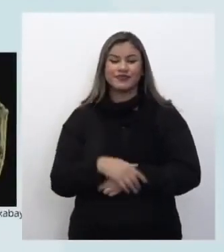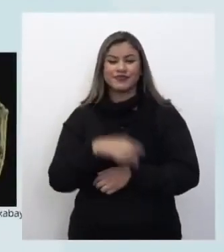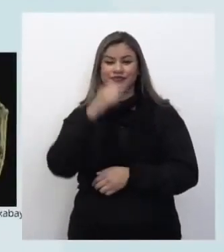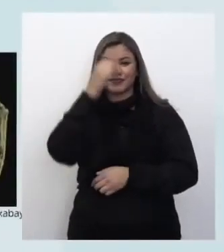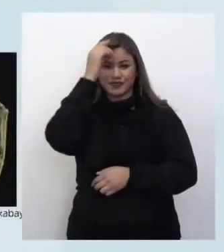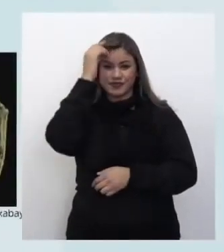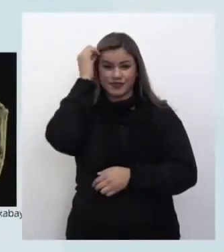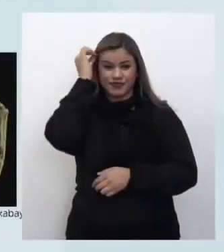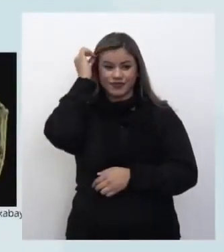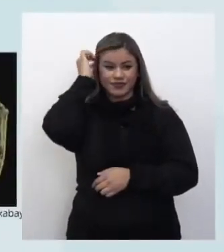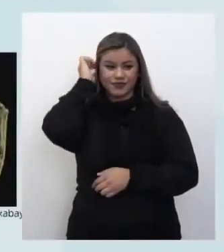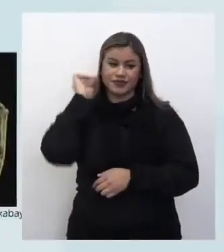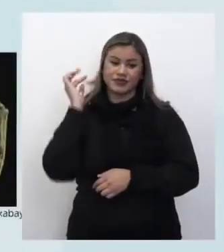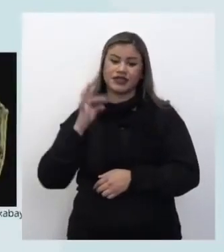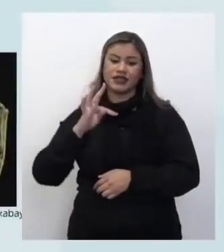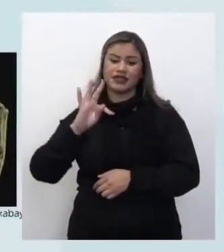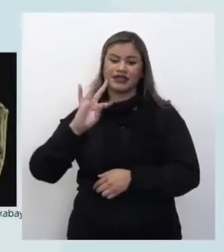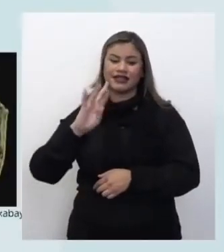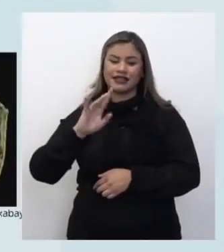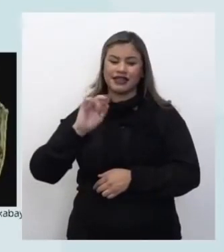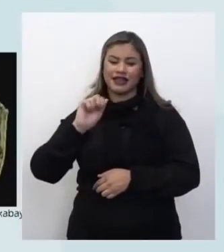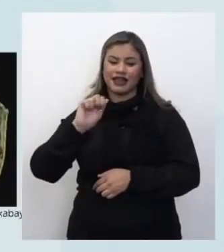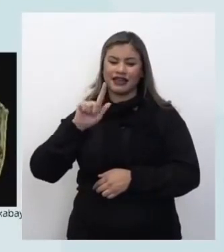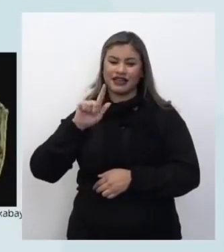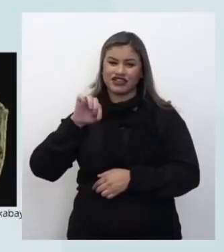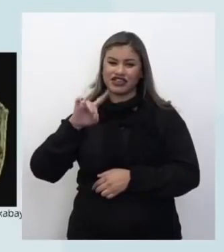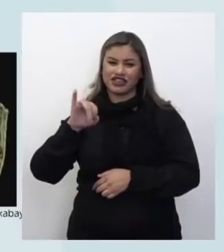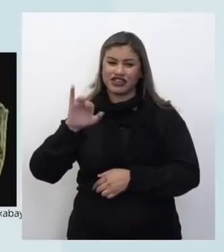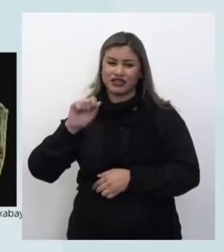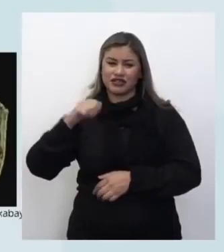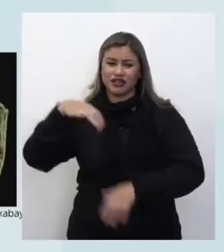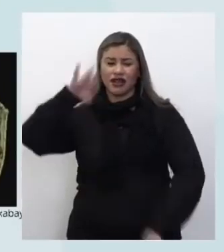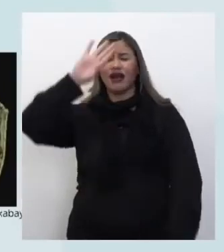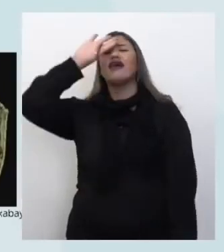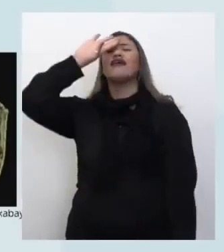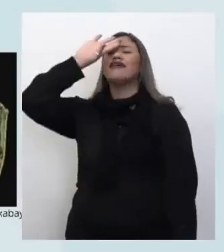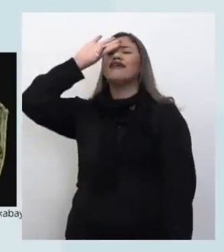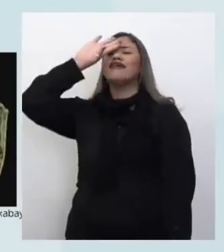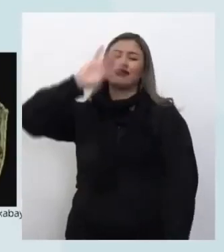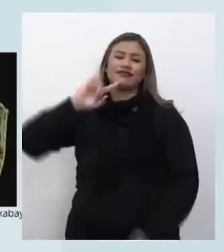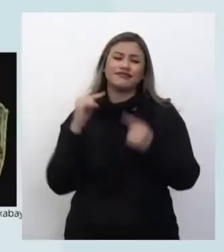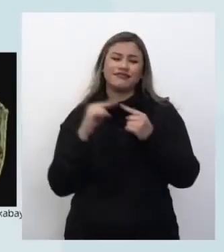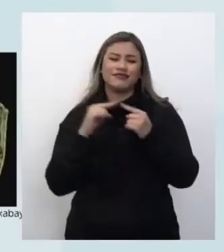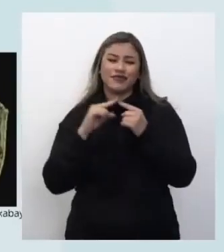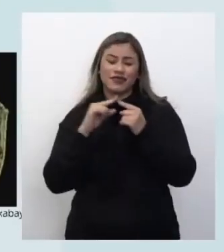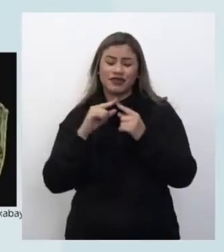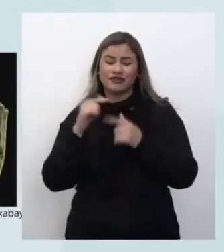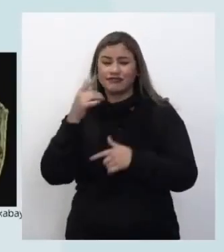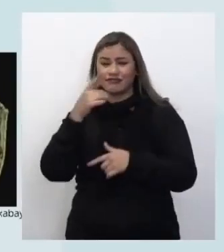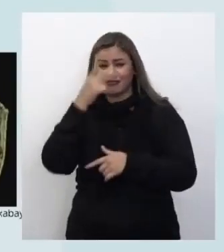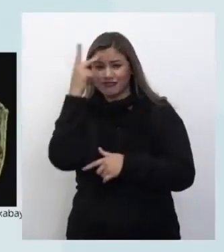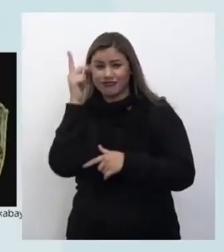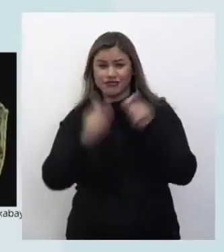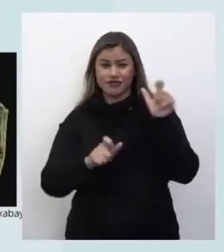turma, é a peça teatral sobre algo trágico, que retrata o sofrimento humano. Geralmente